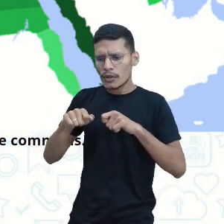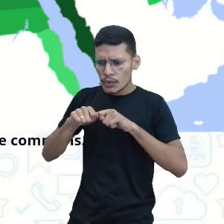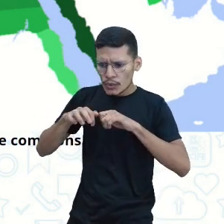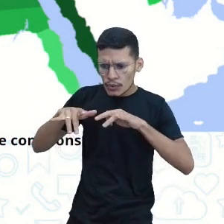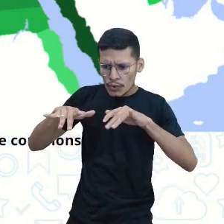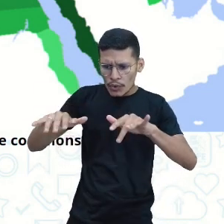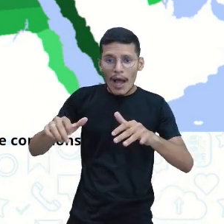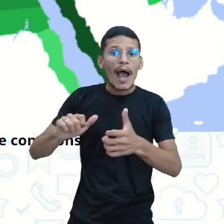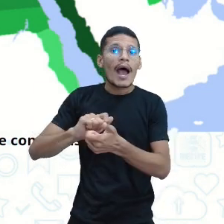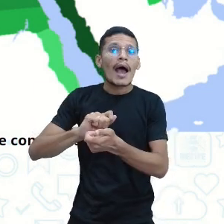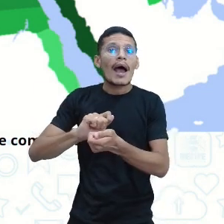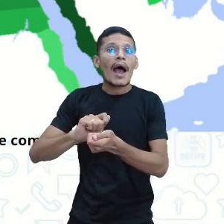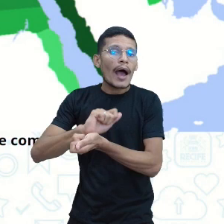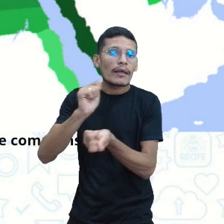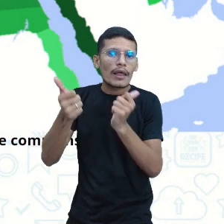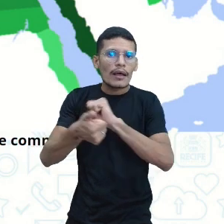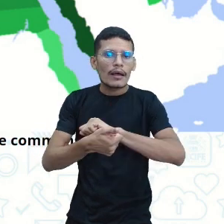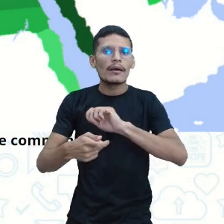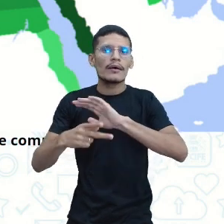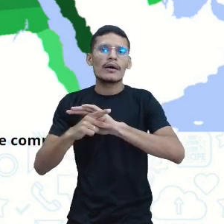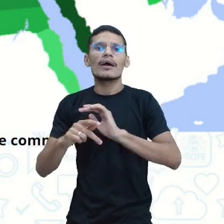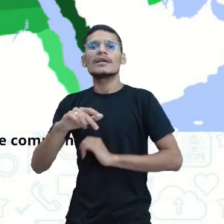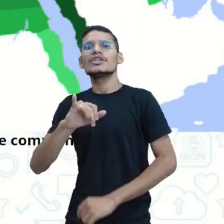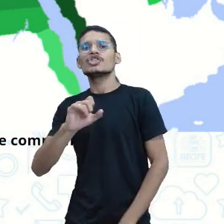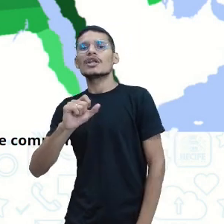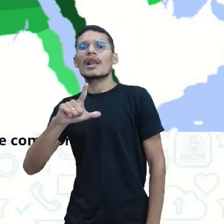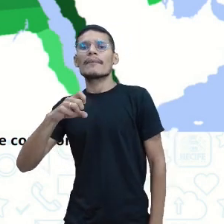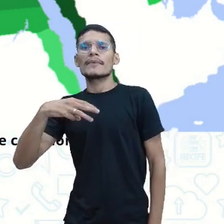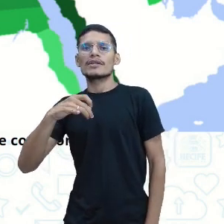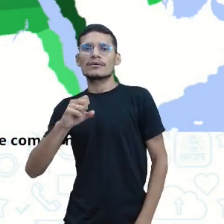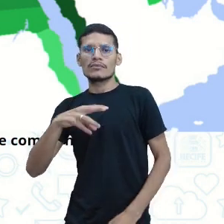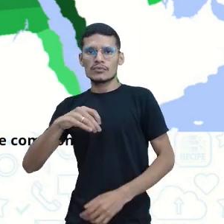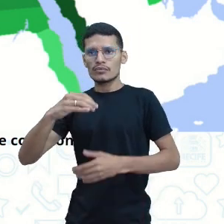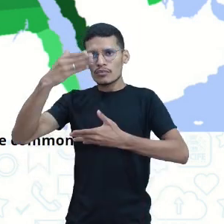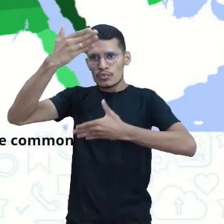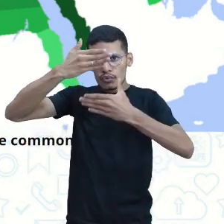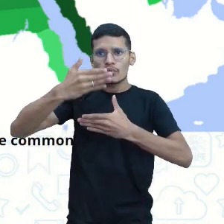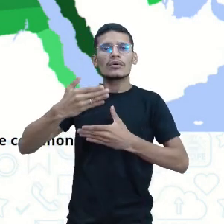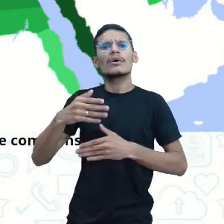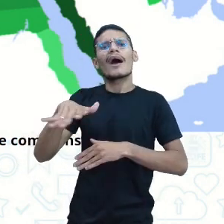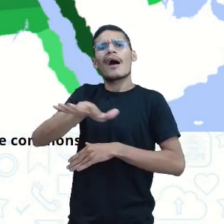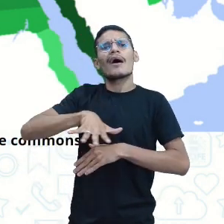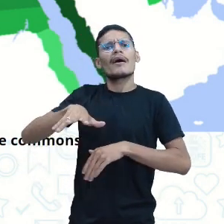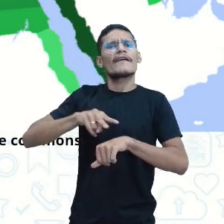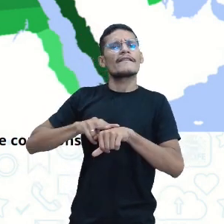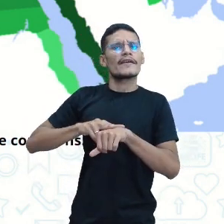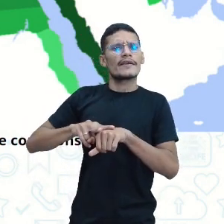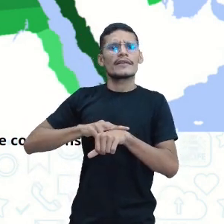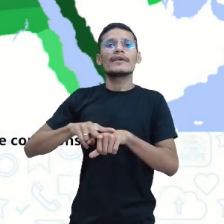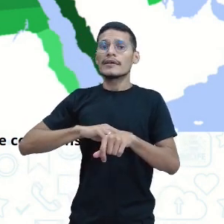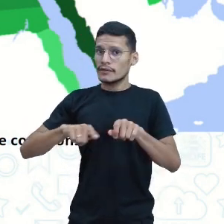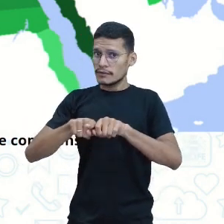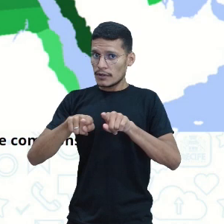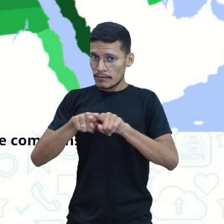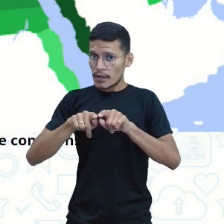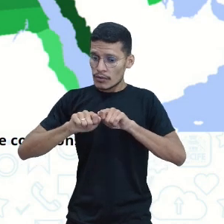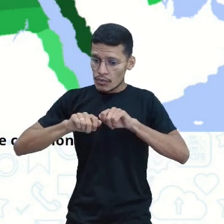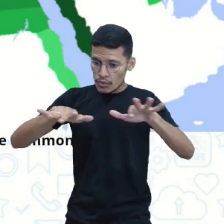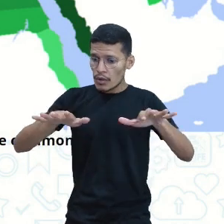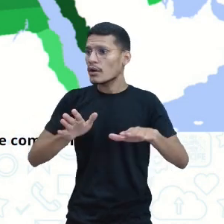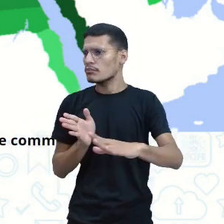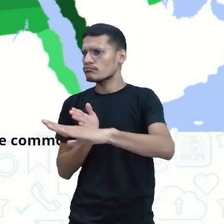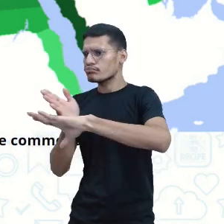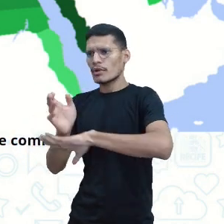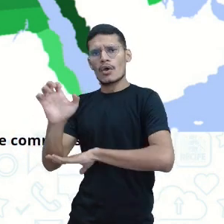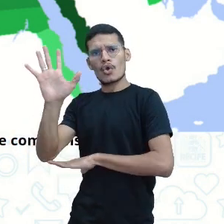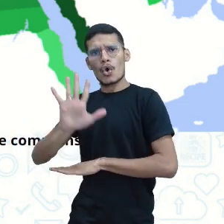ao islamismo as populações que viviam em todo esse território aí de verde, e para além disso, né? Porque a expansão islâmica vai até a Europa, na